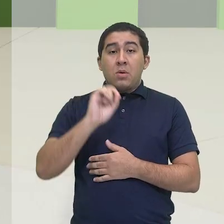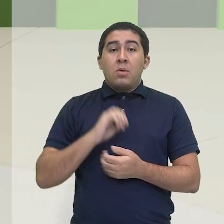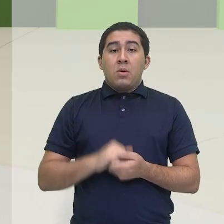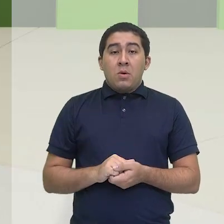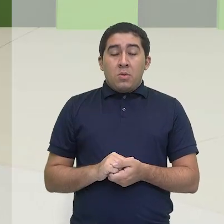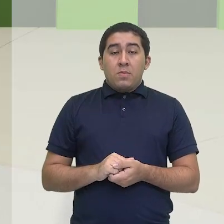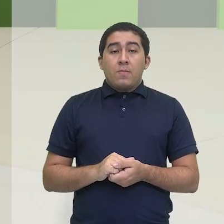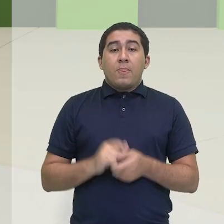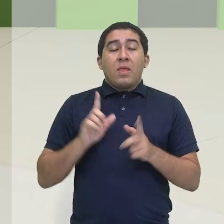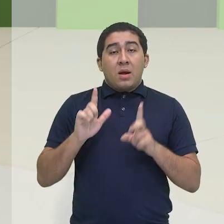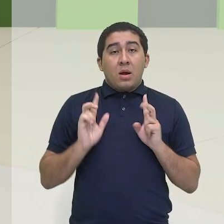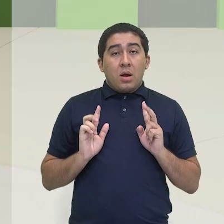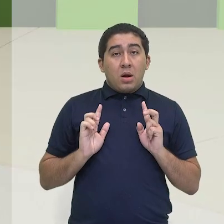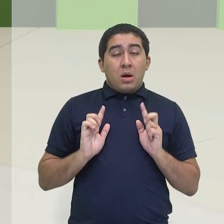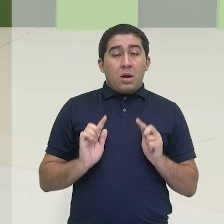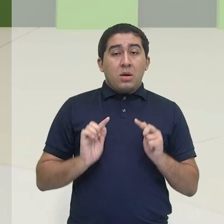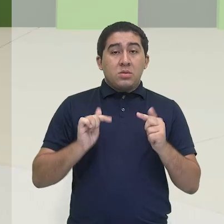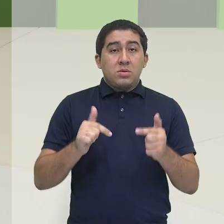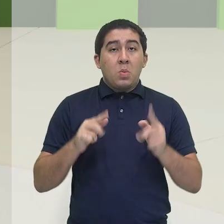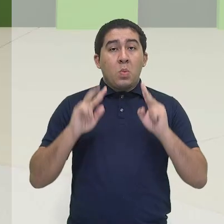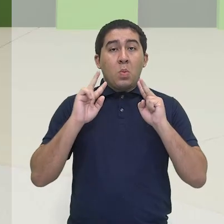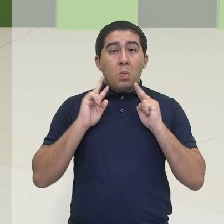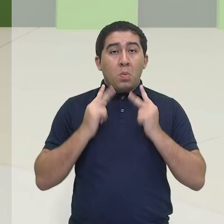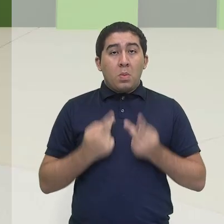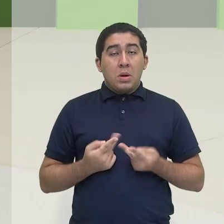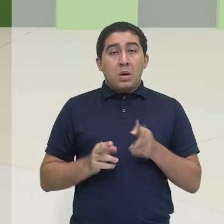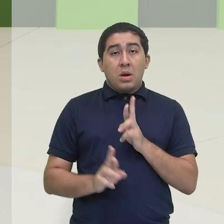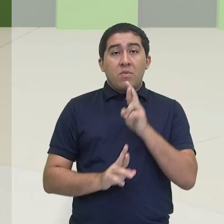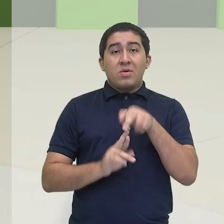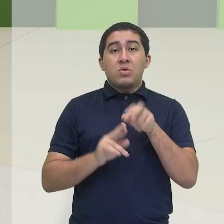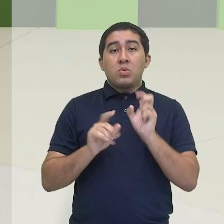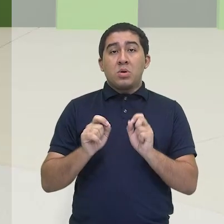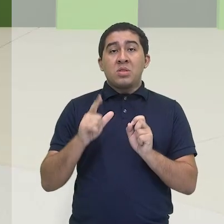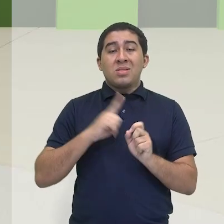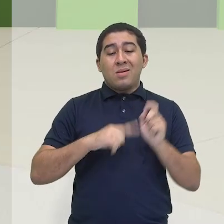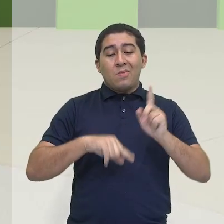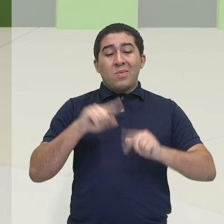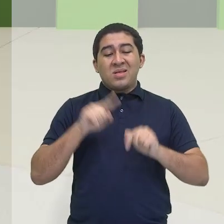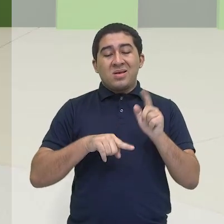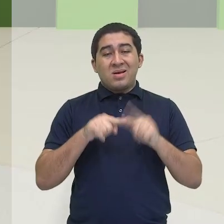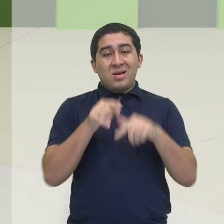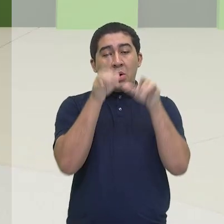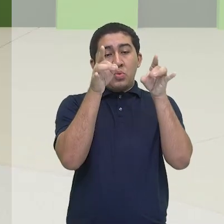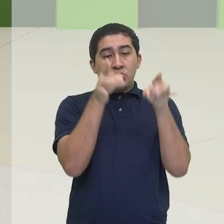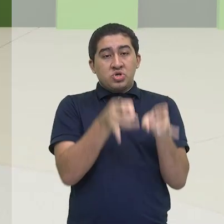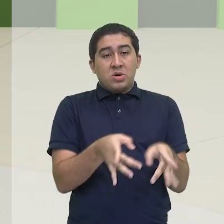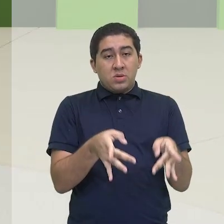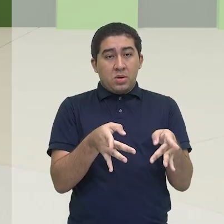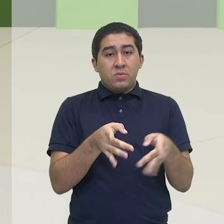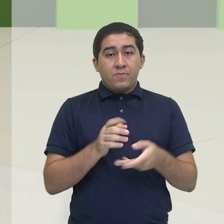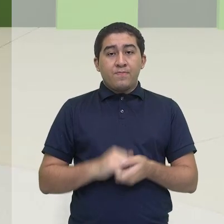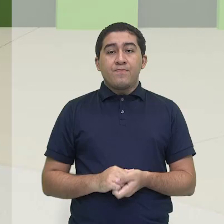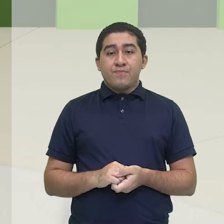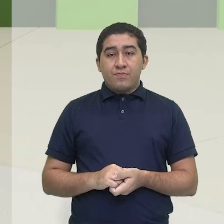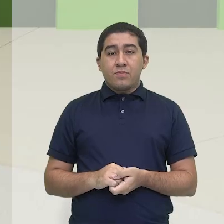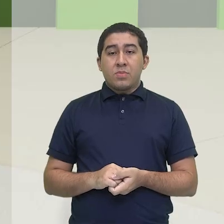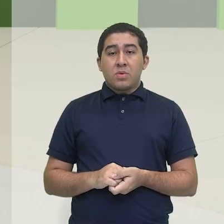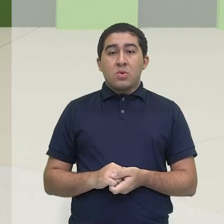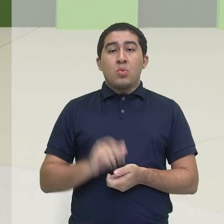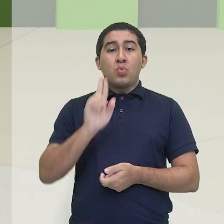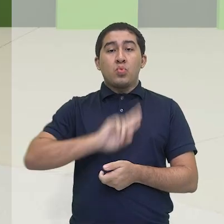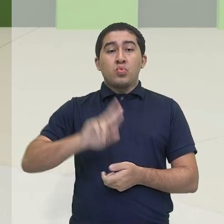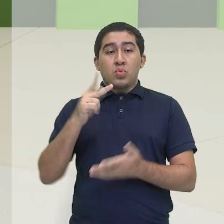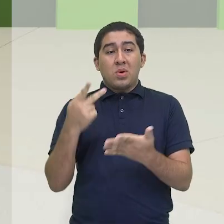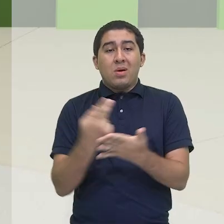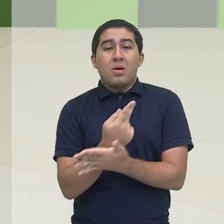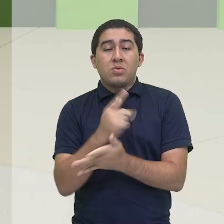atividades antrópicas relacionadas ao descarte indevido nos efluentes, usando